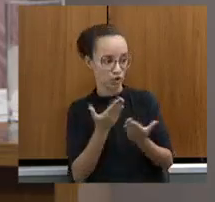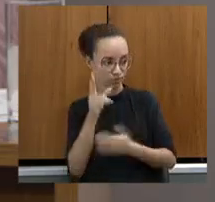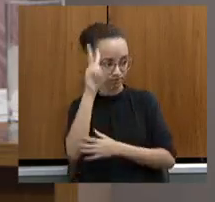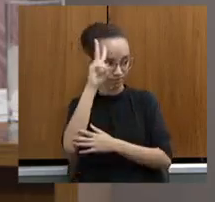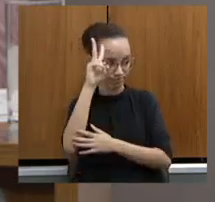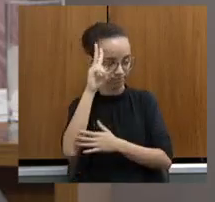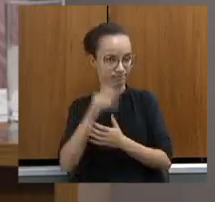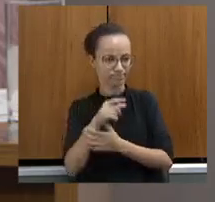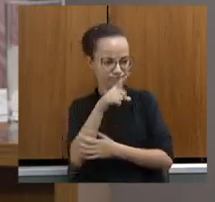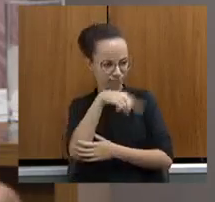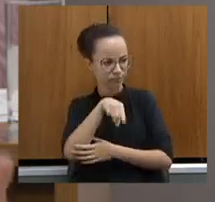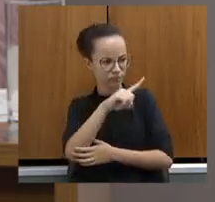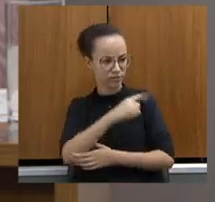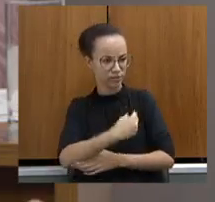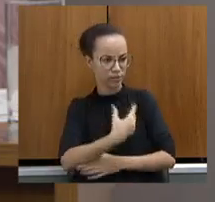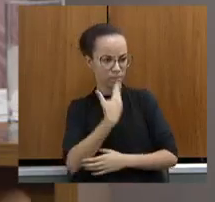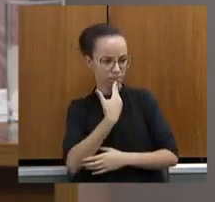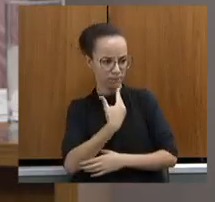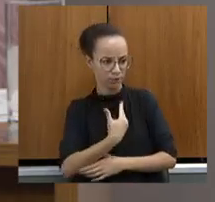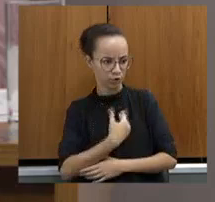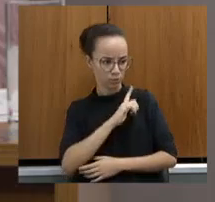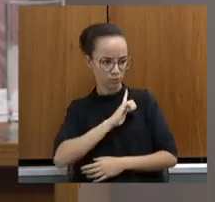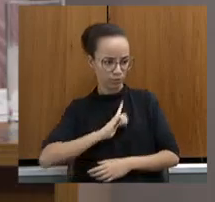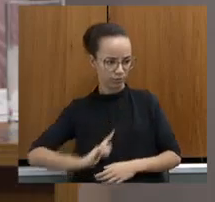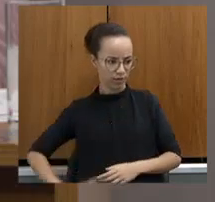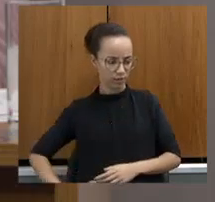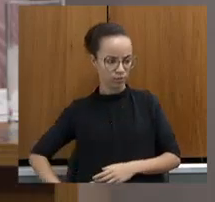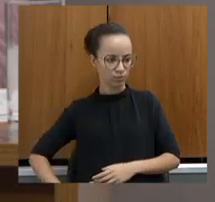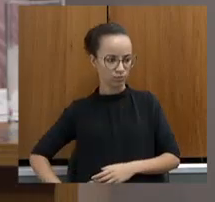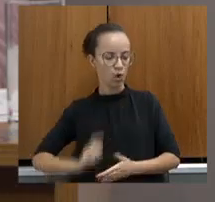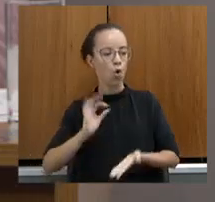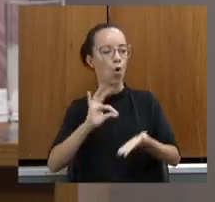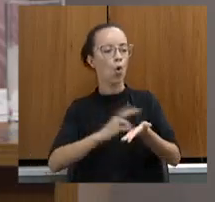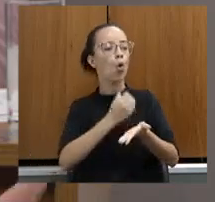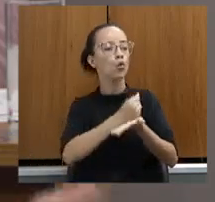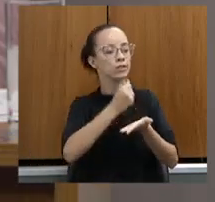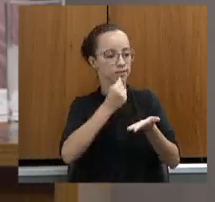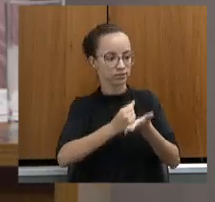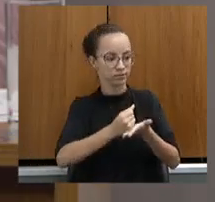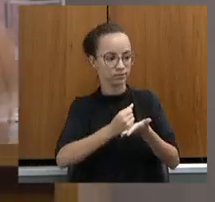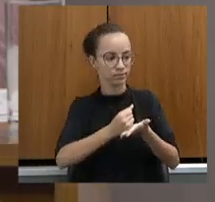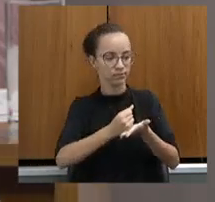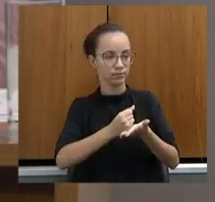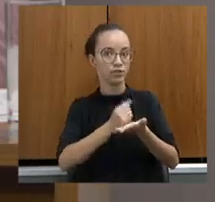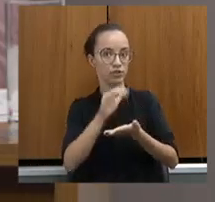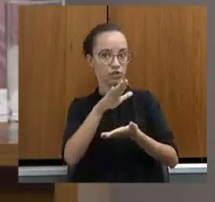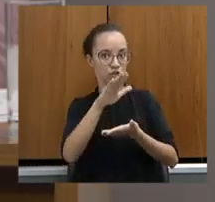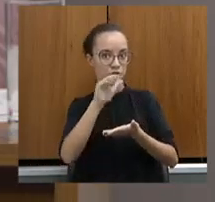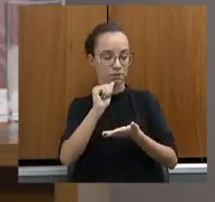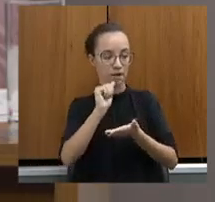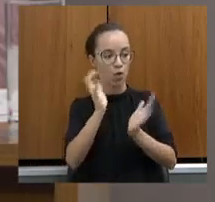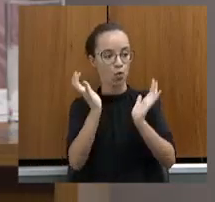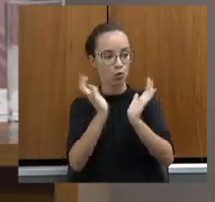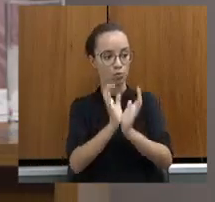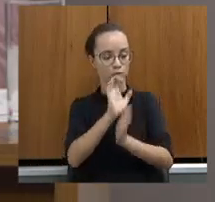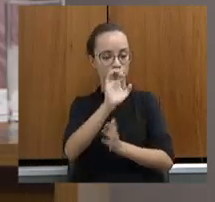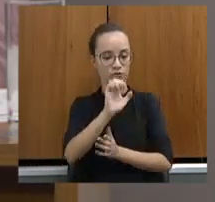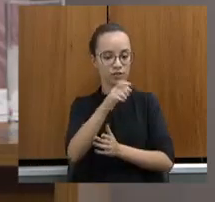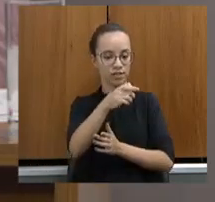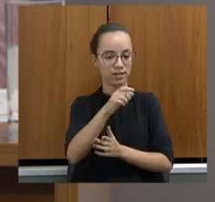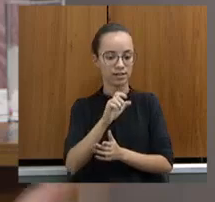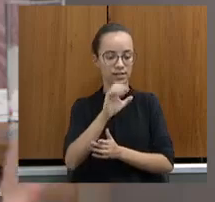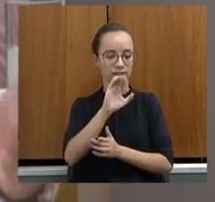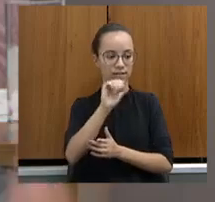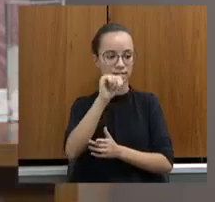E vocês estão aqui pedindo para o governo do estado contratar né chamar os excedentes da Polícia